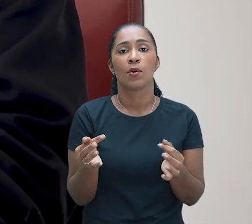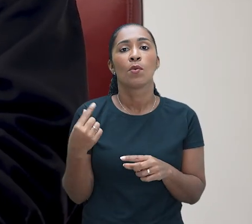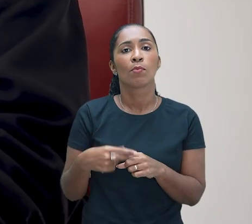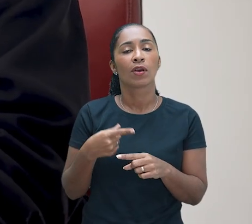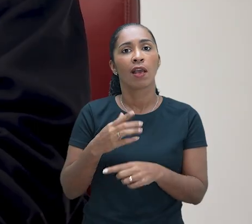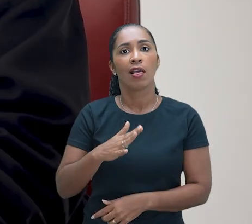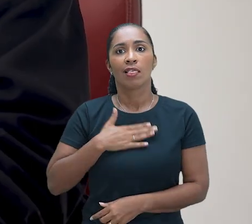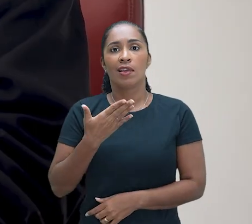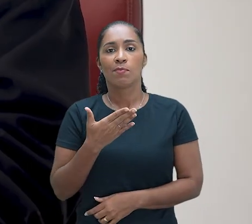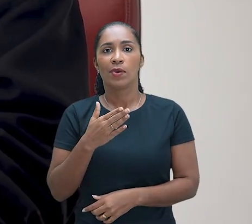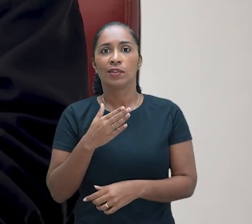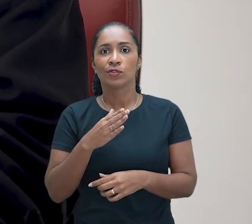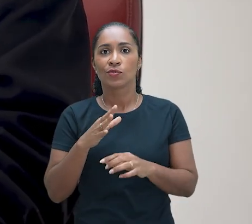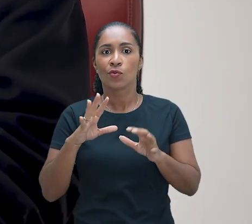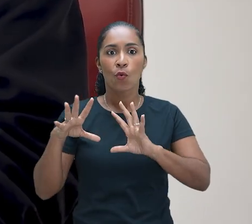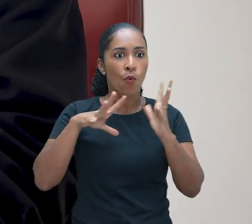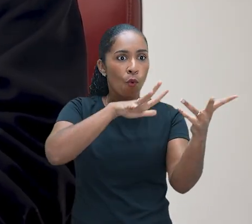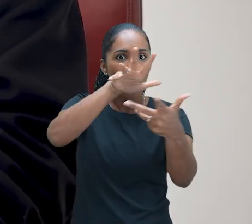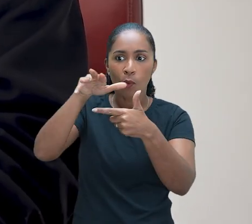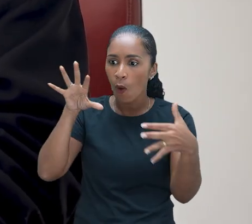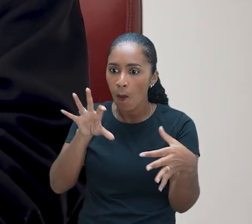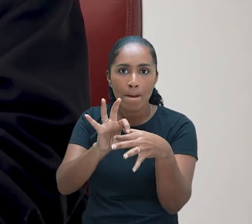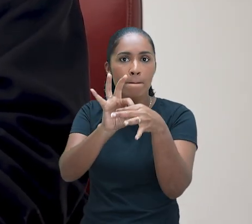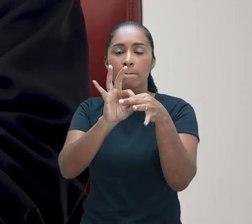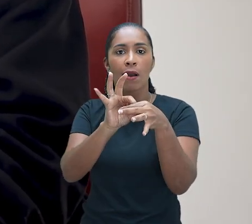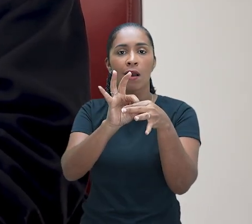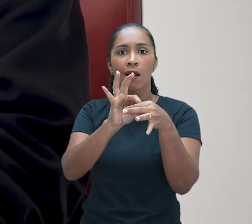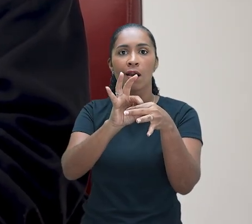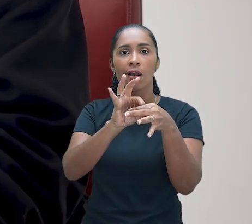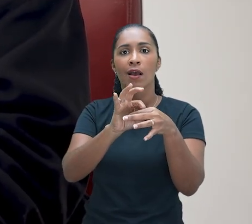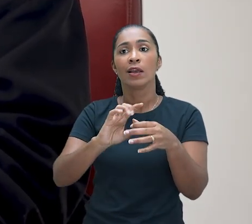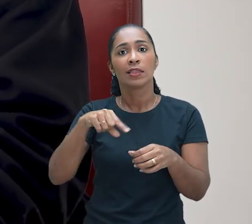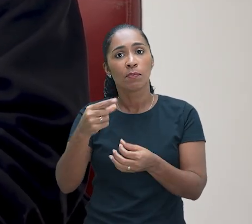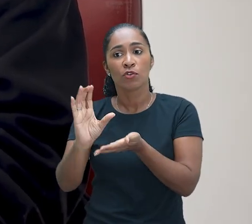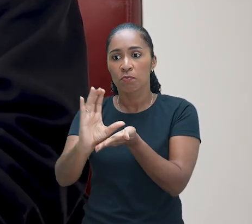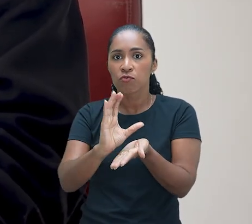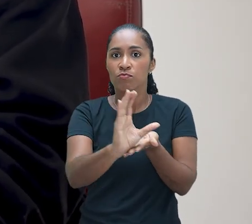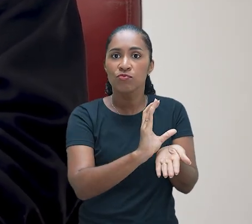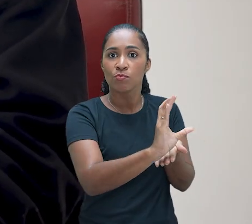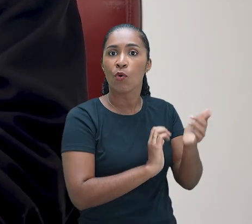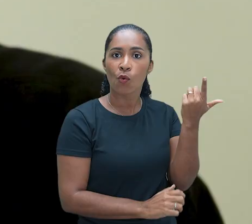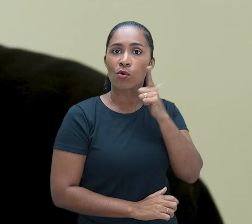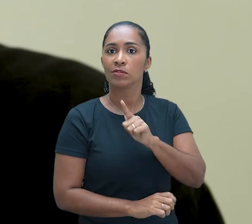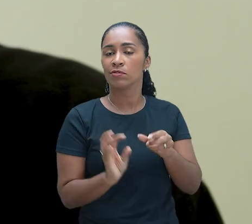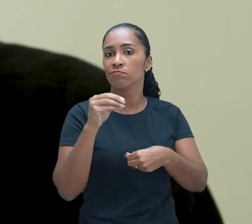porque, de repente, a gente estava conectado com o mundo inteiro e, de repente, a gente começou a ganhar dinheiro com teatro.